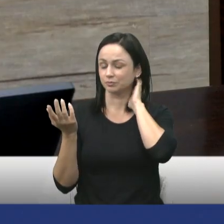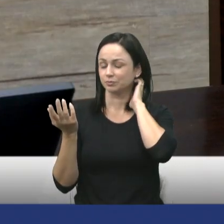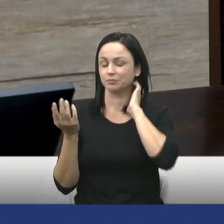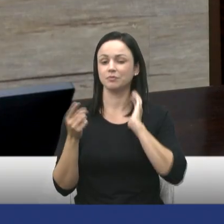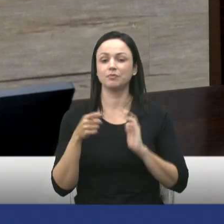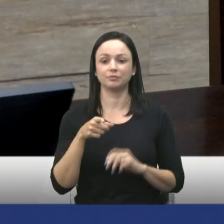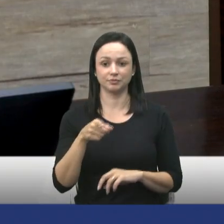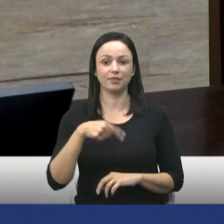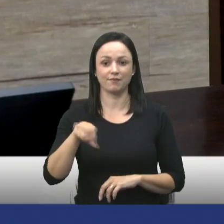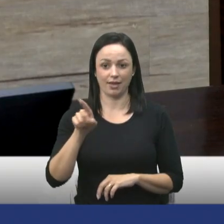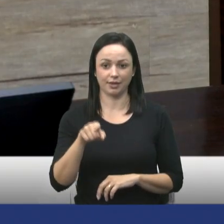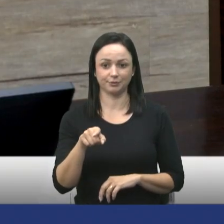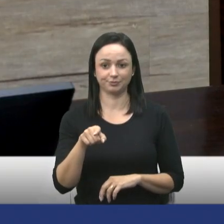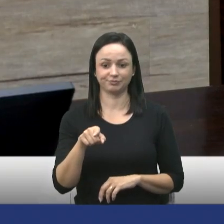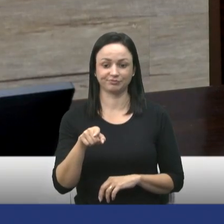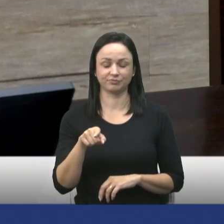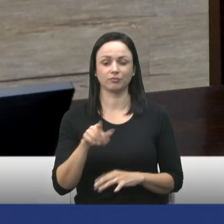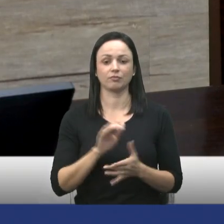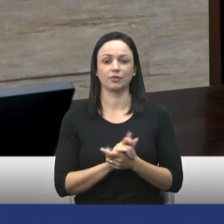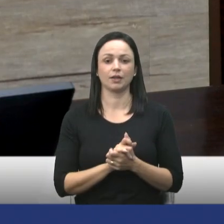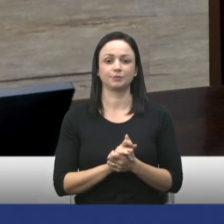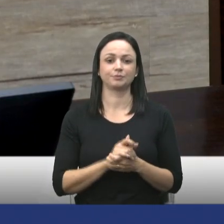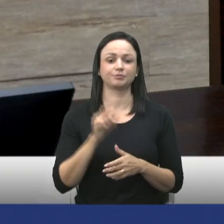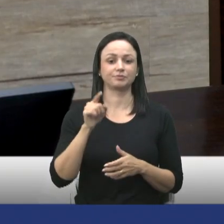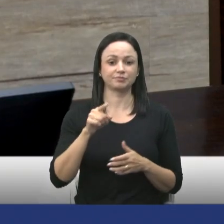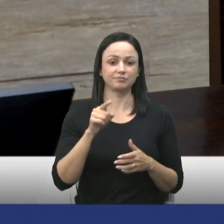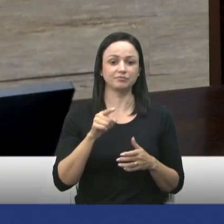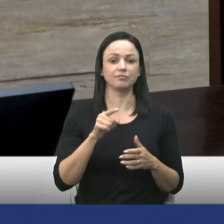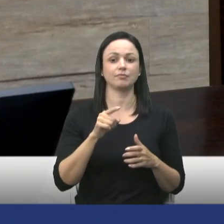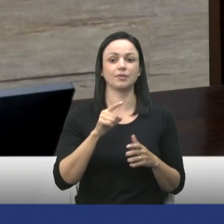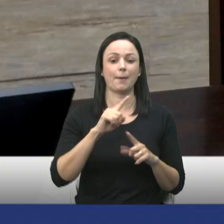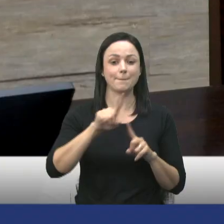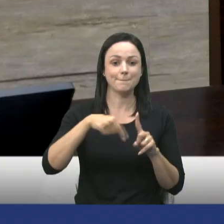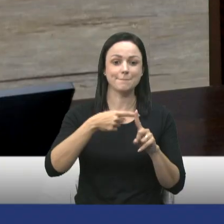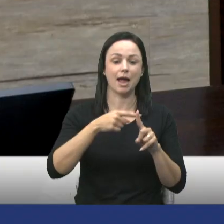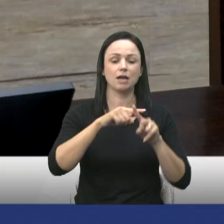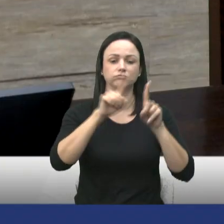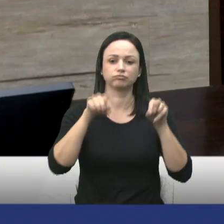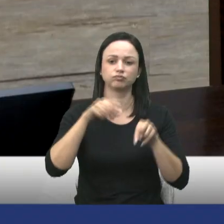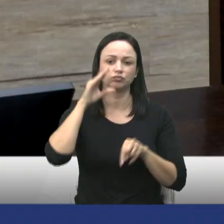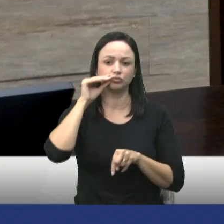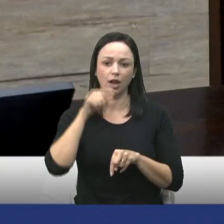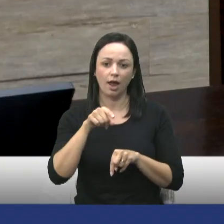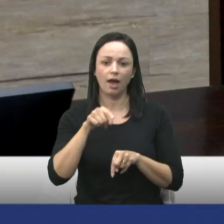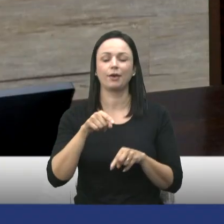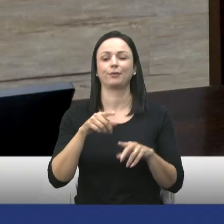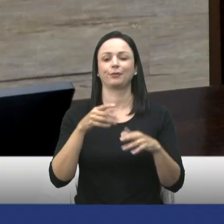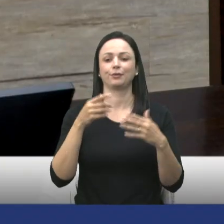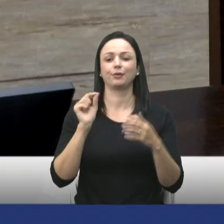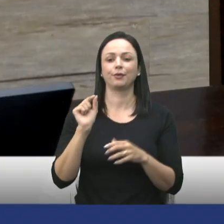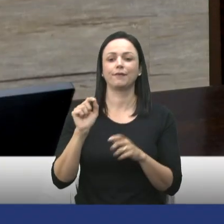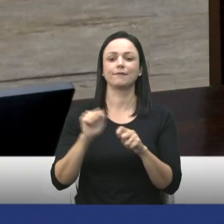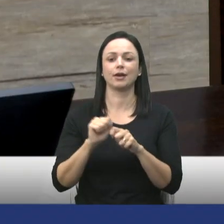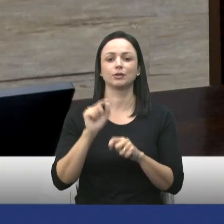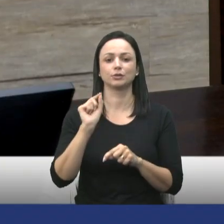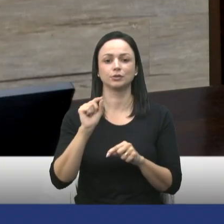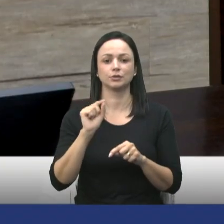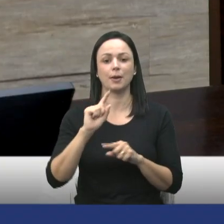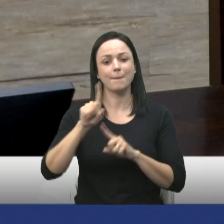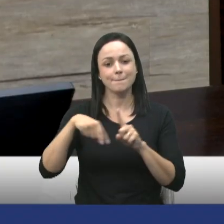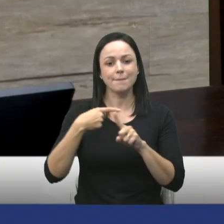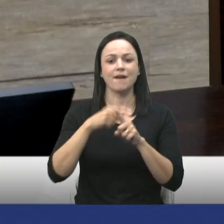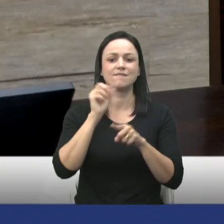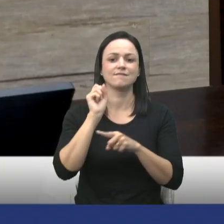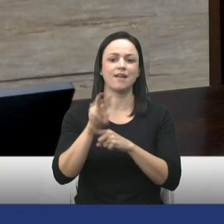com esse aumento no quadro, o que vai acontecer? Nós vamos aumentar o número de vagas,